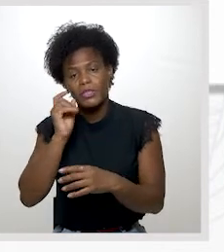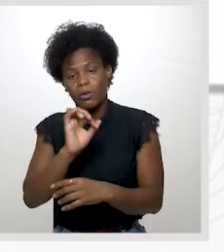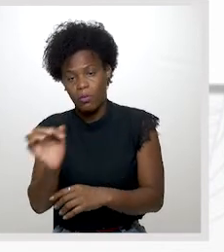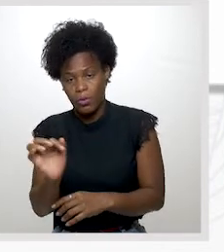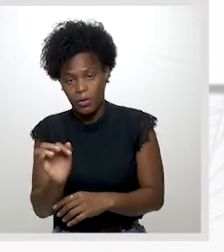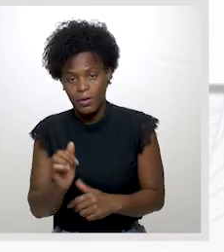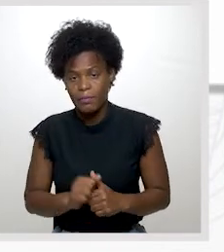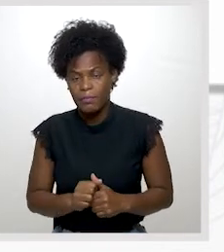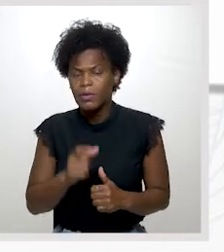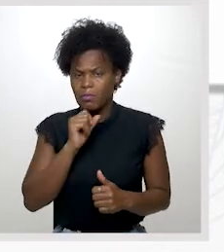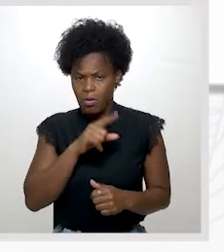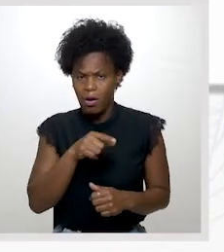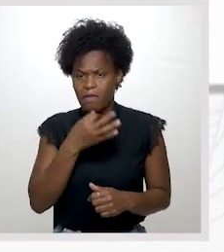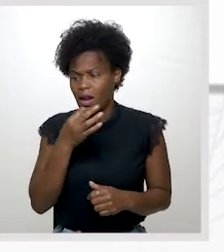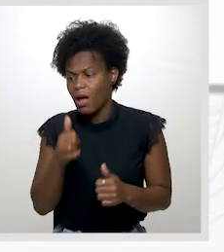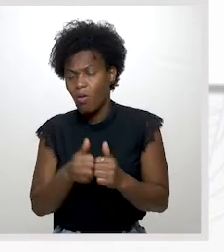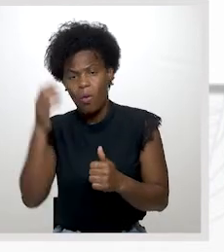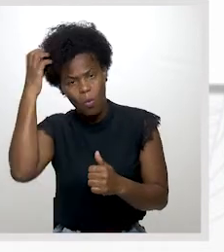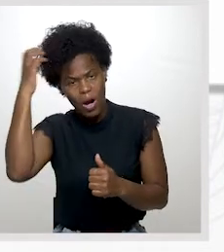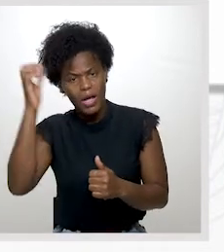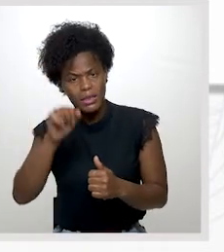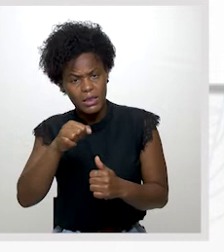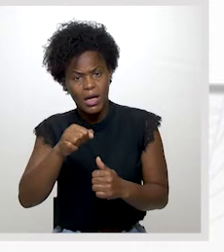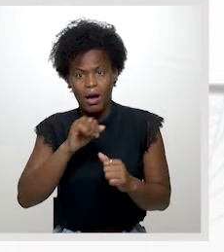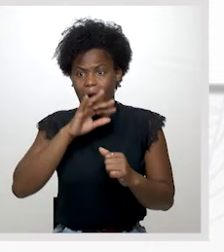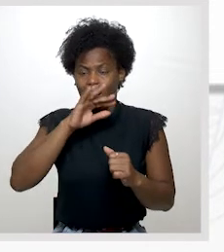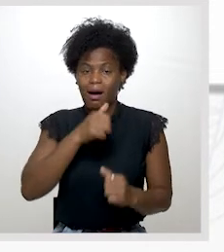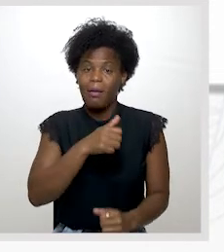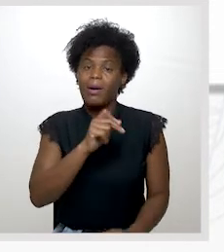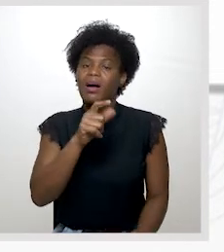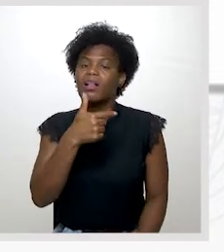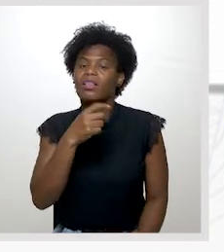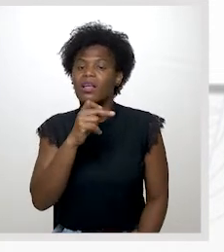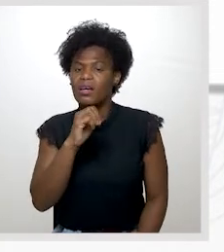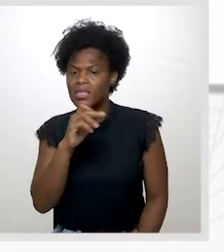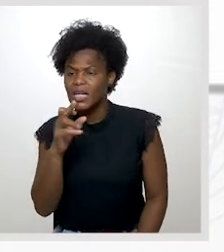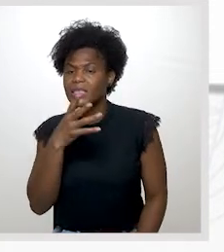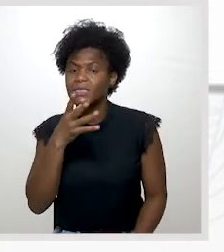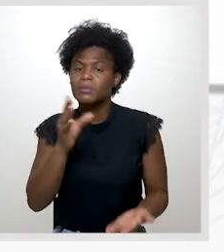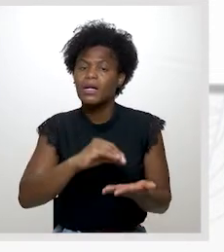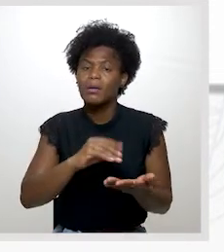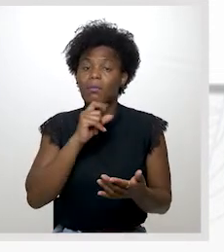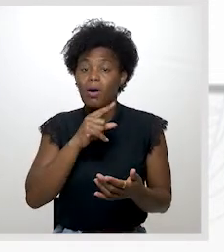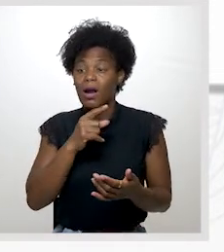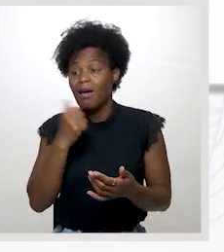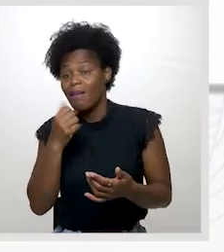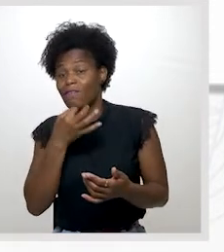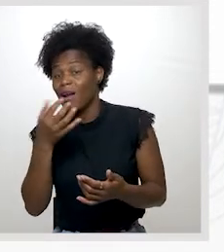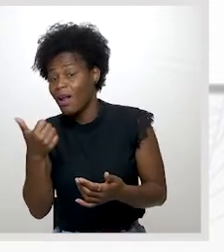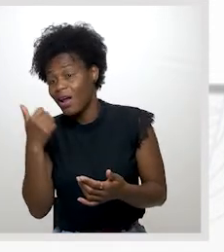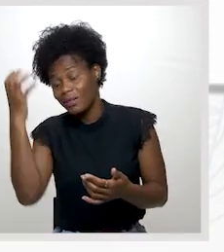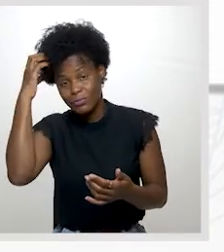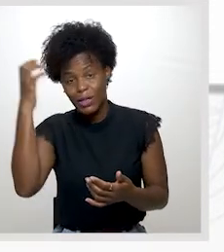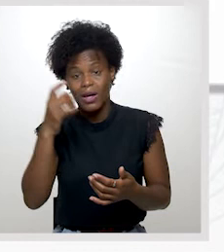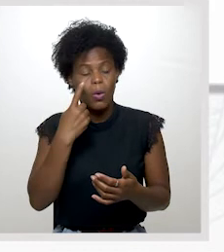proteção. Pode falar com el rei. Espantou-se Baltazar e acrescentou: pode falar a el rei,